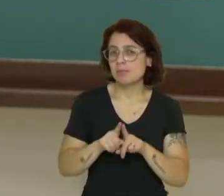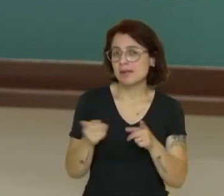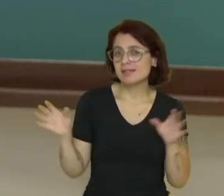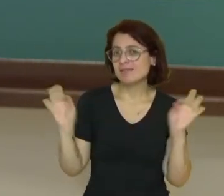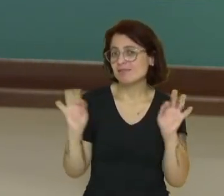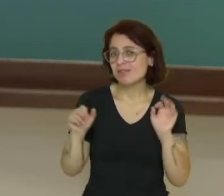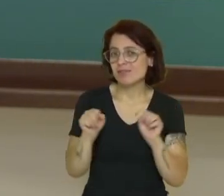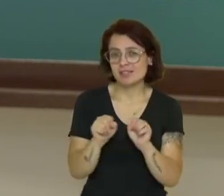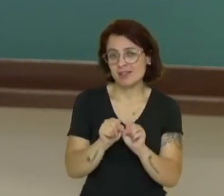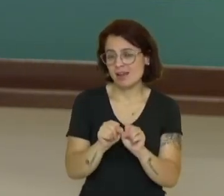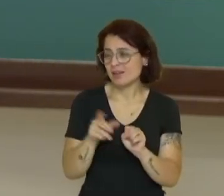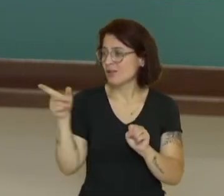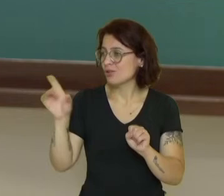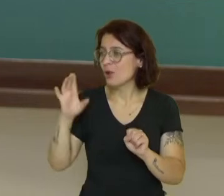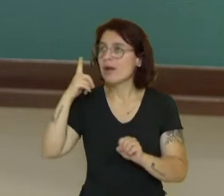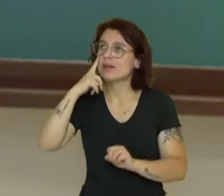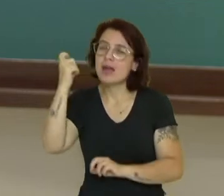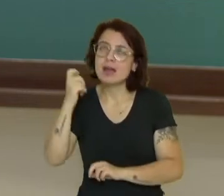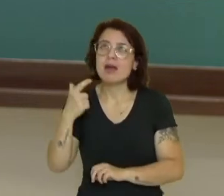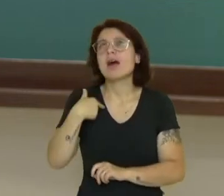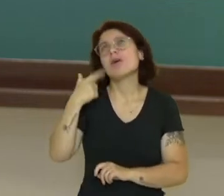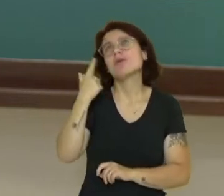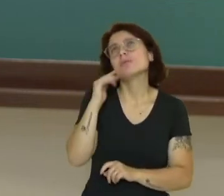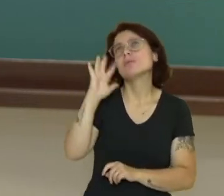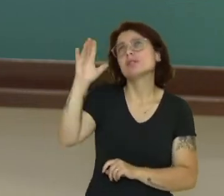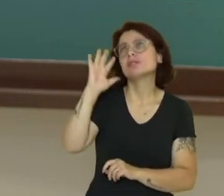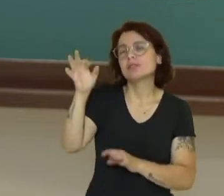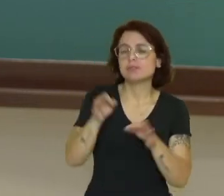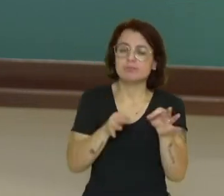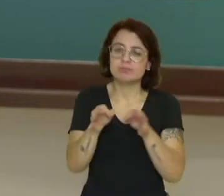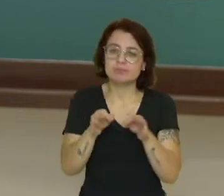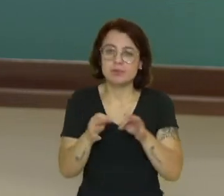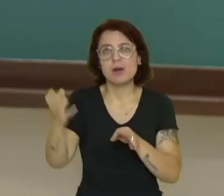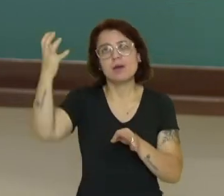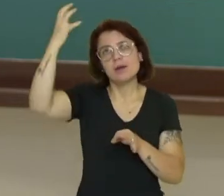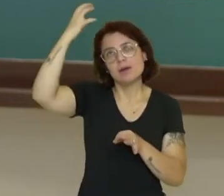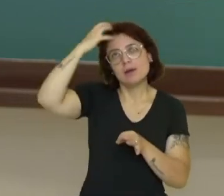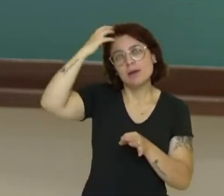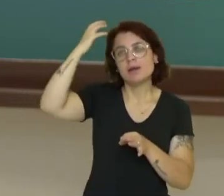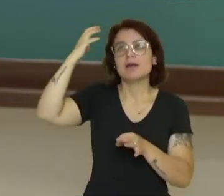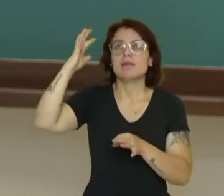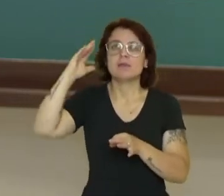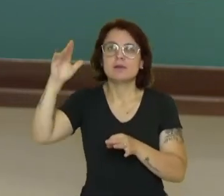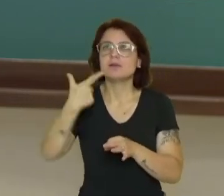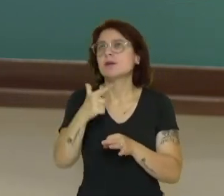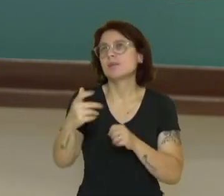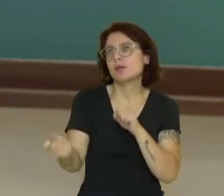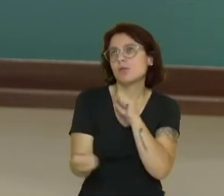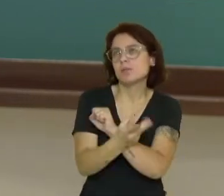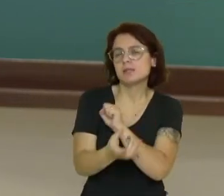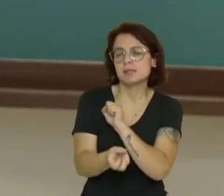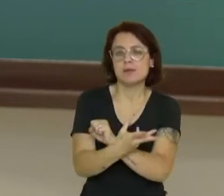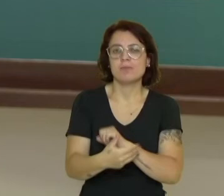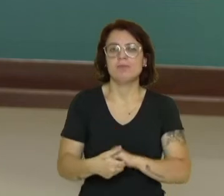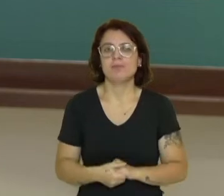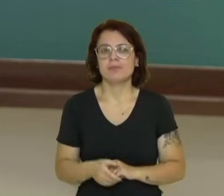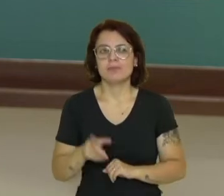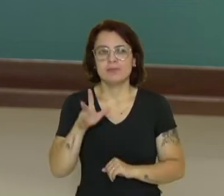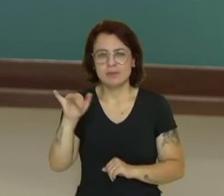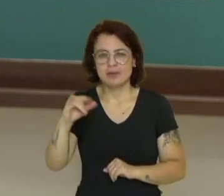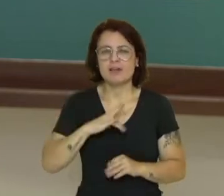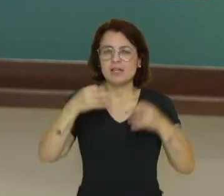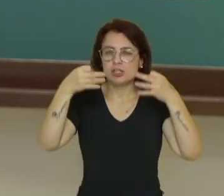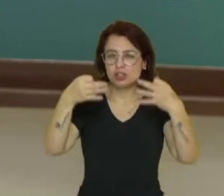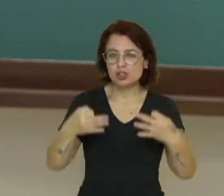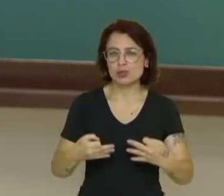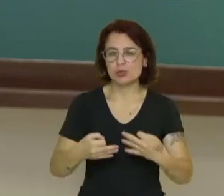tudo bonito mesmo, né? Ah, eu imagino que o rei filósofo ele não vai ser corrupto, ele vai ser